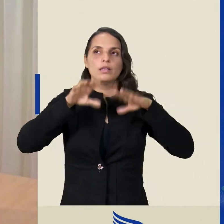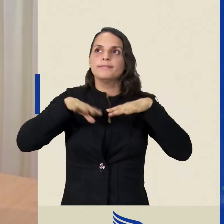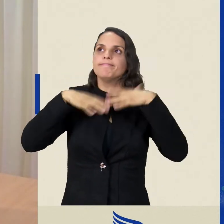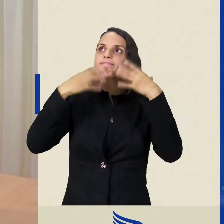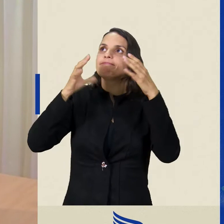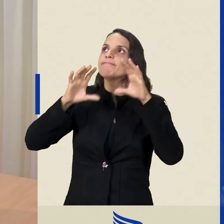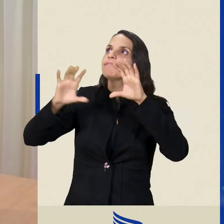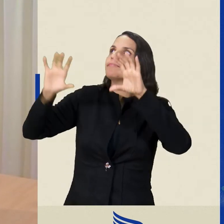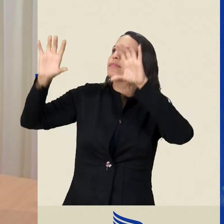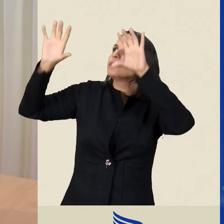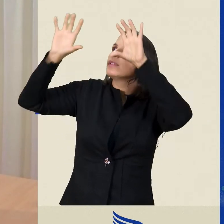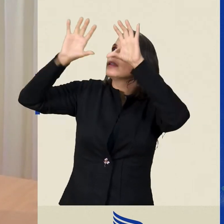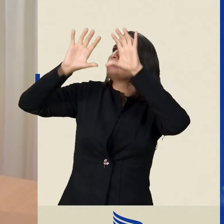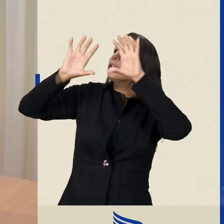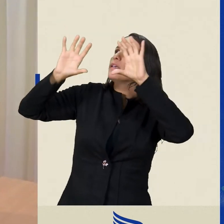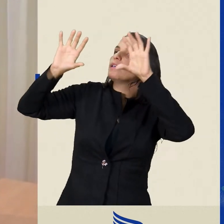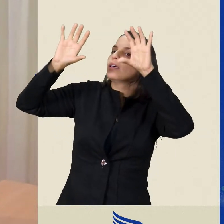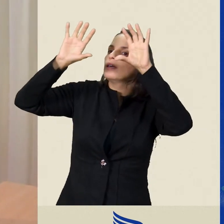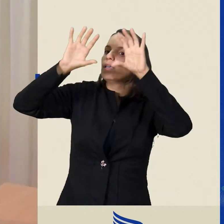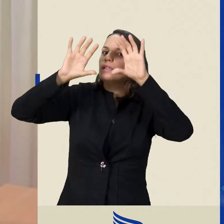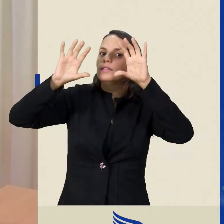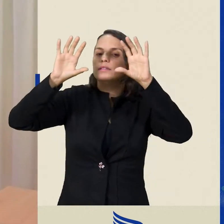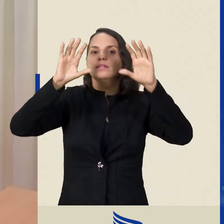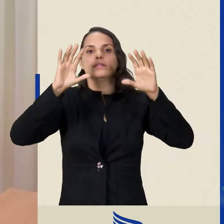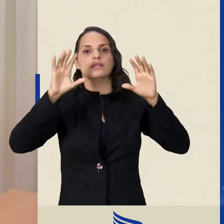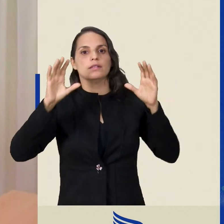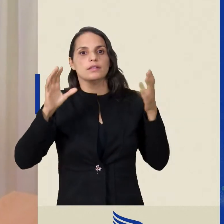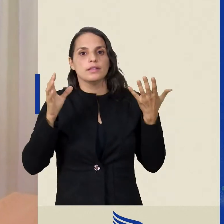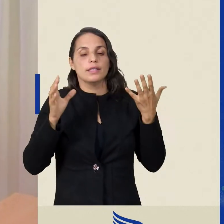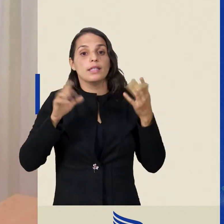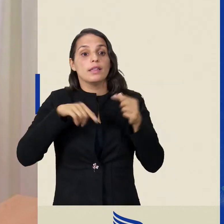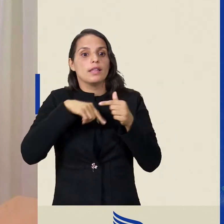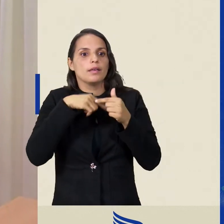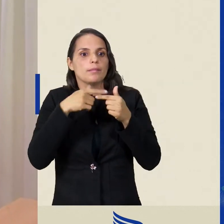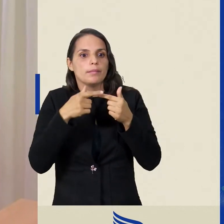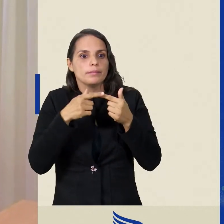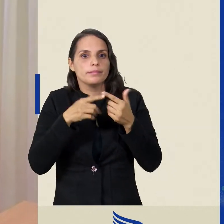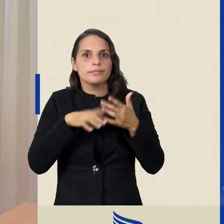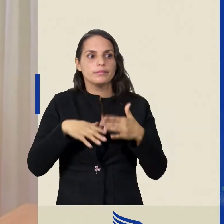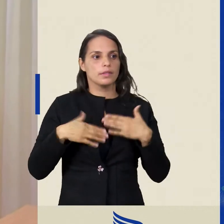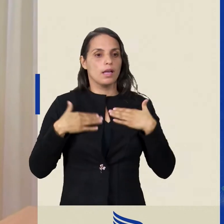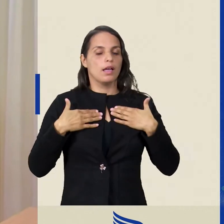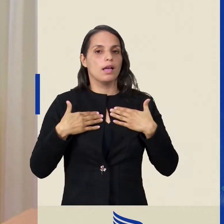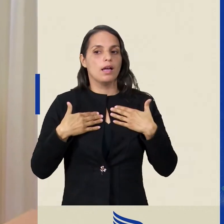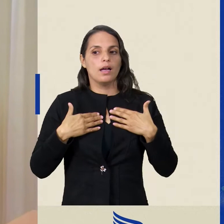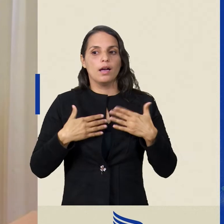êxtase e sai da visão, faltando-lhe as forças.